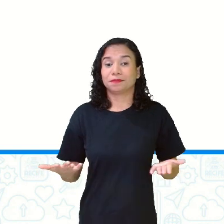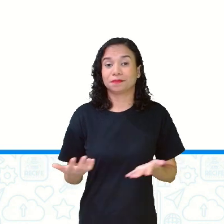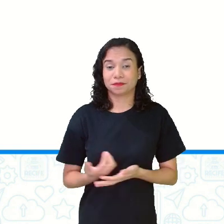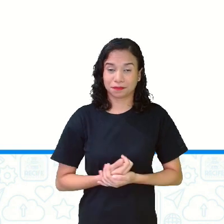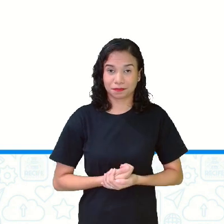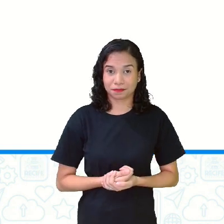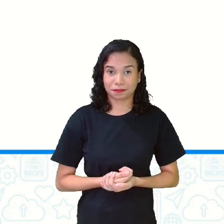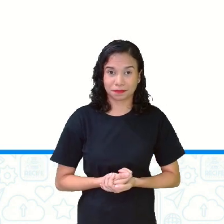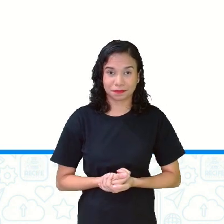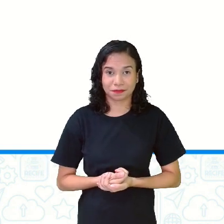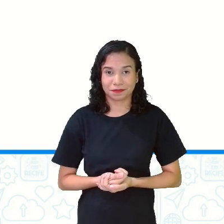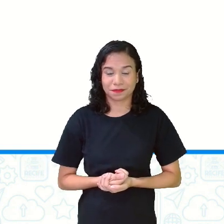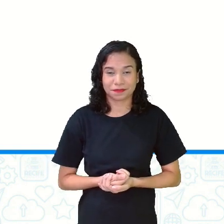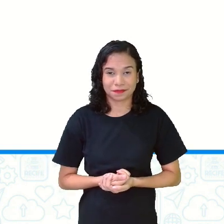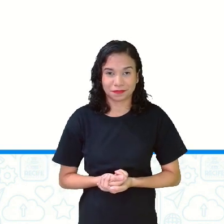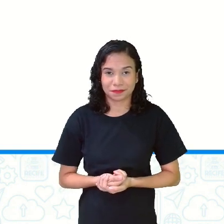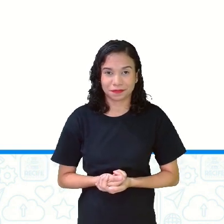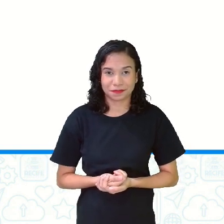E aí?